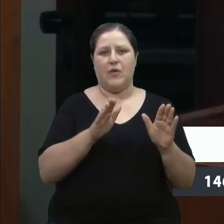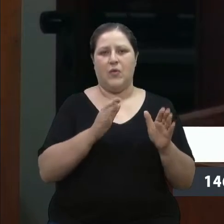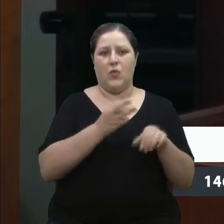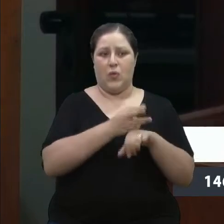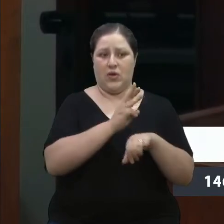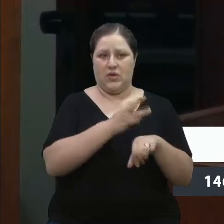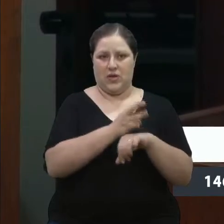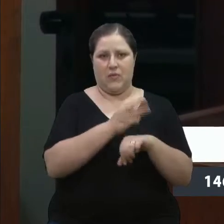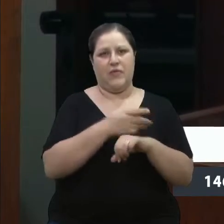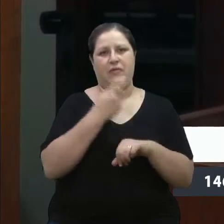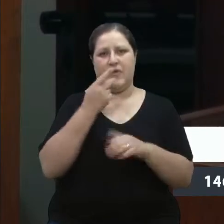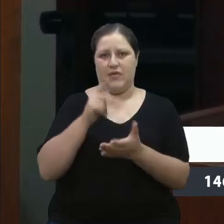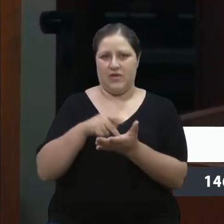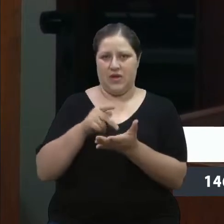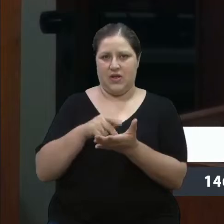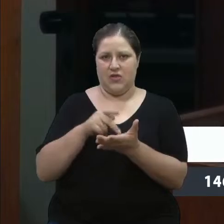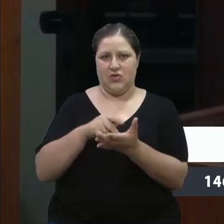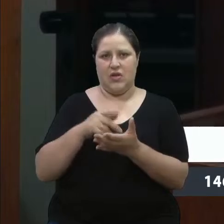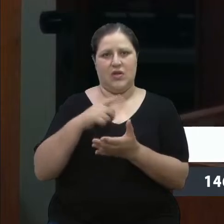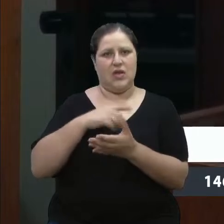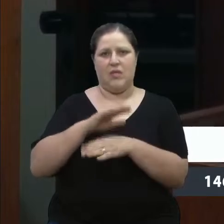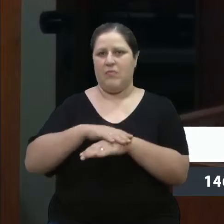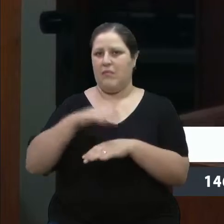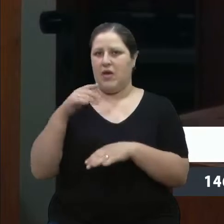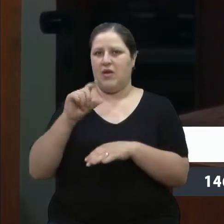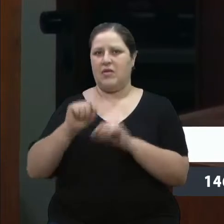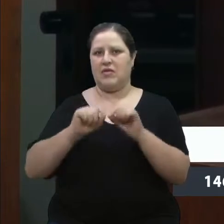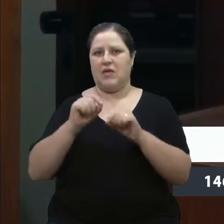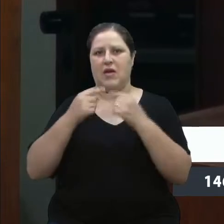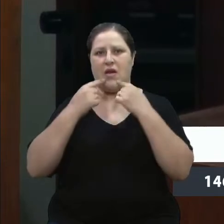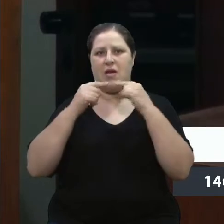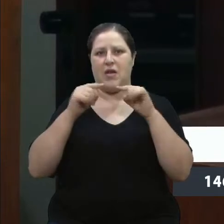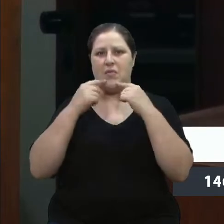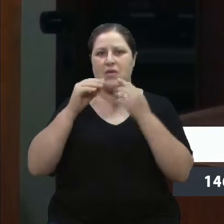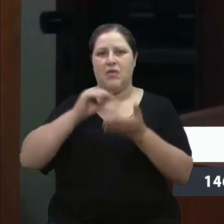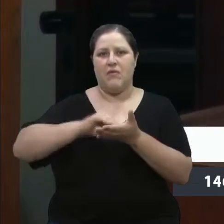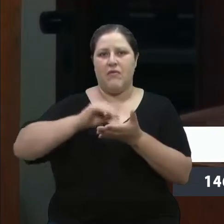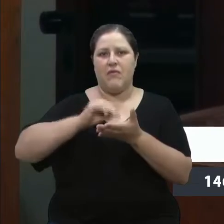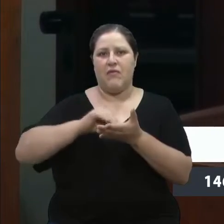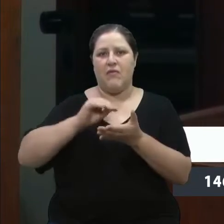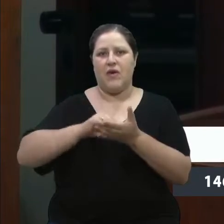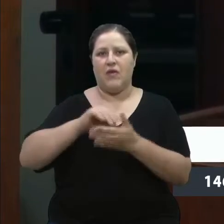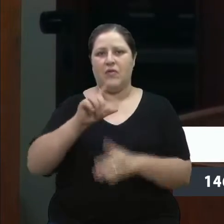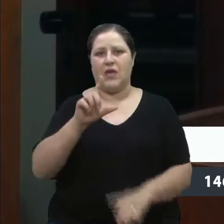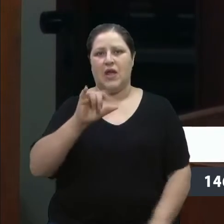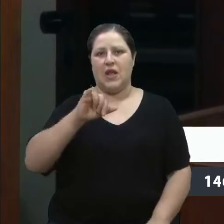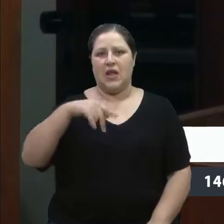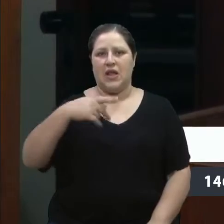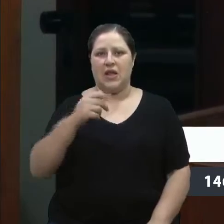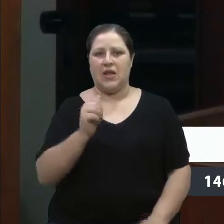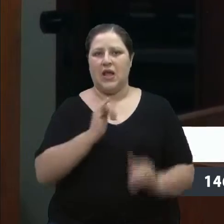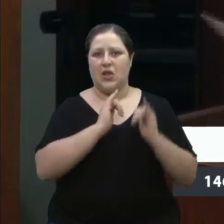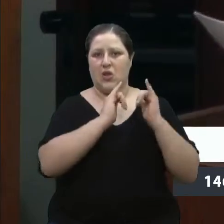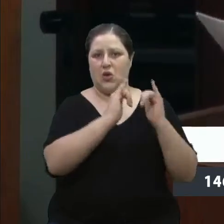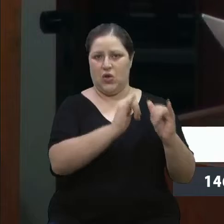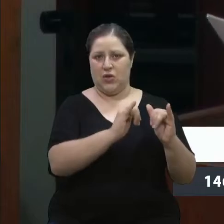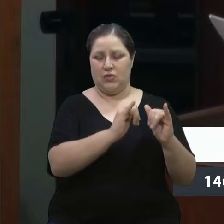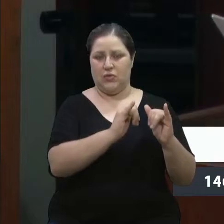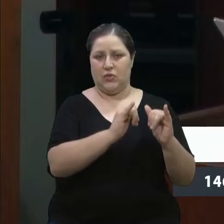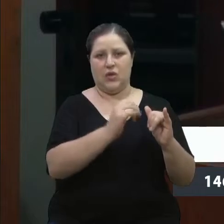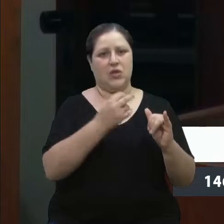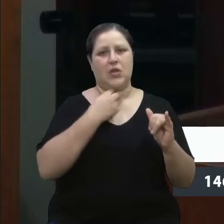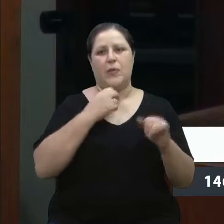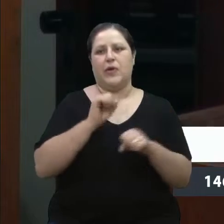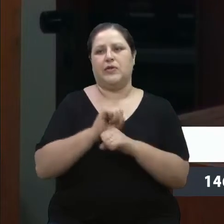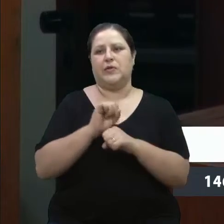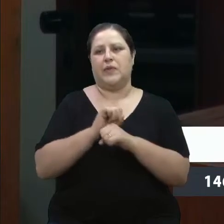mais temos são reclamações de que não tem linha. Então, não dá para chegar no caos